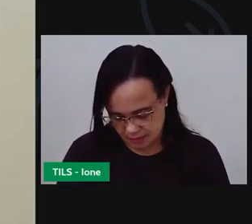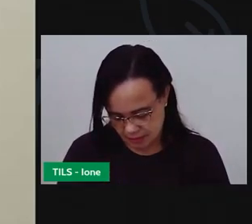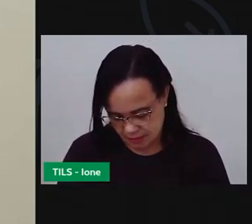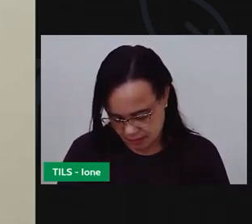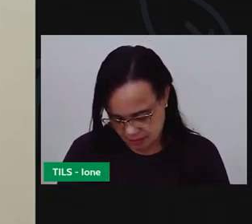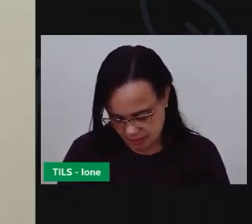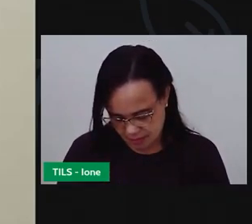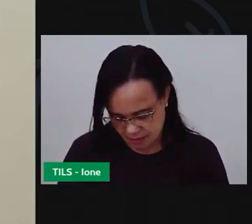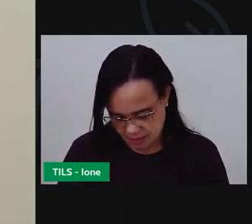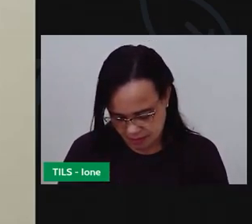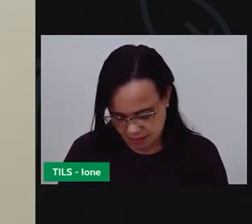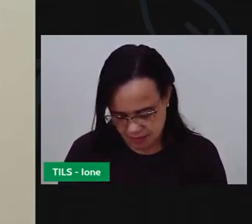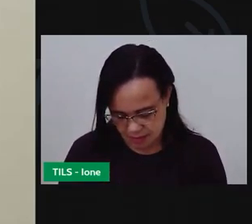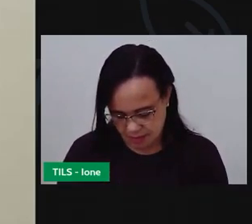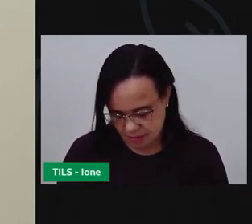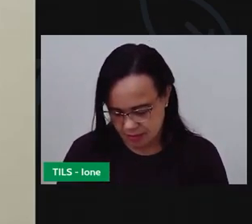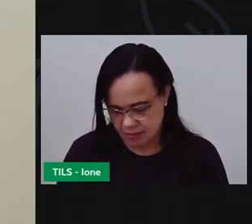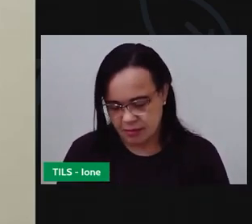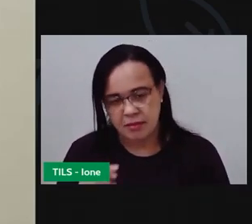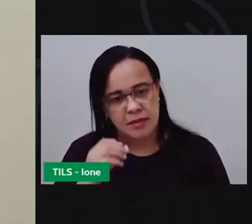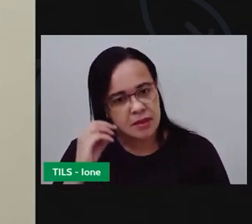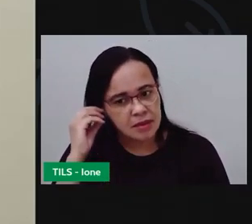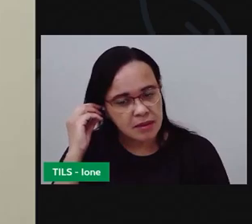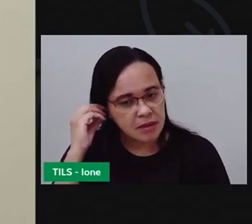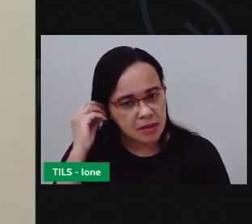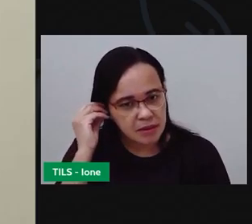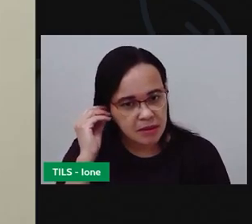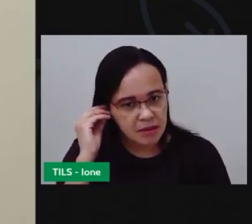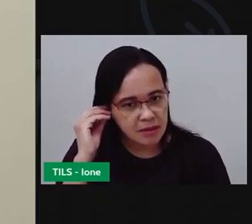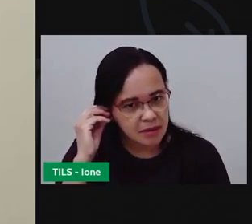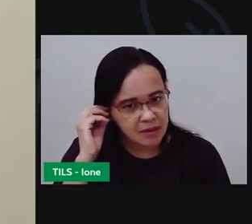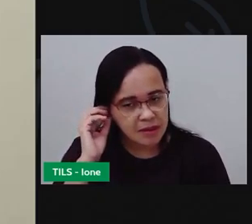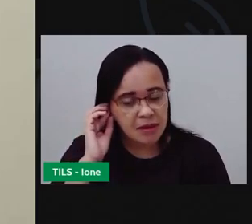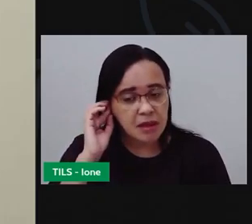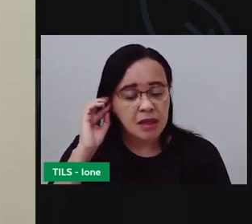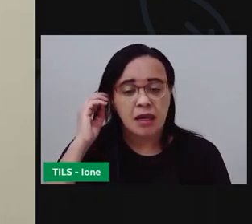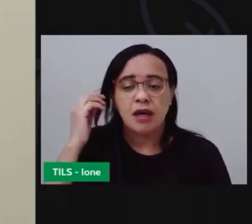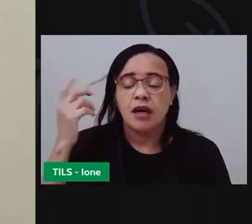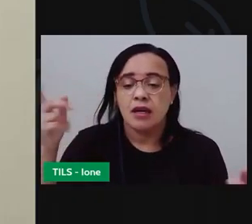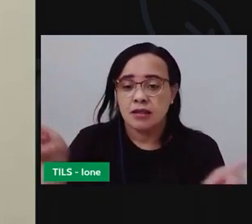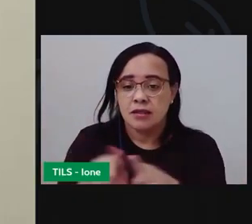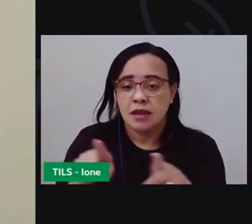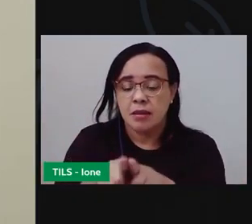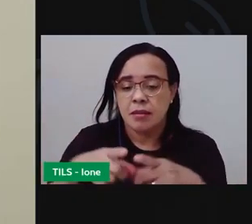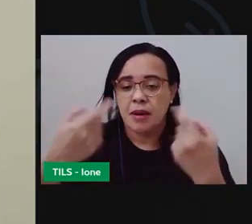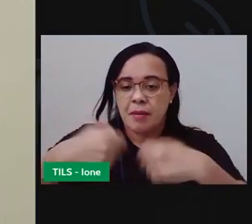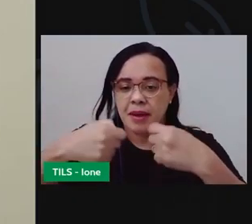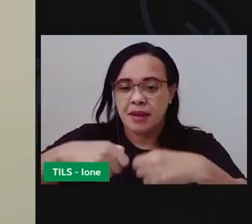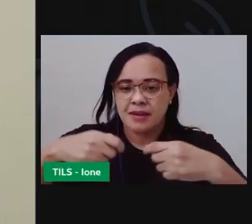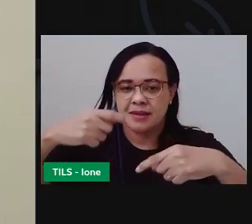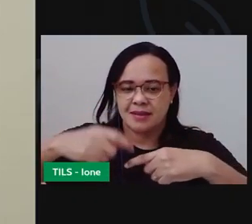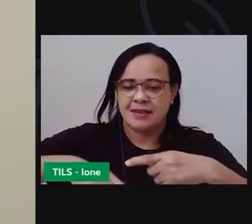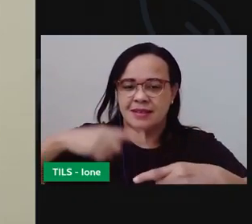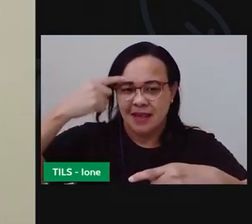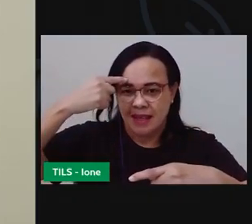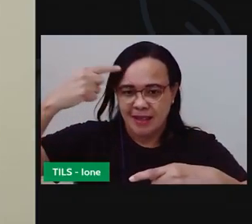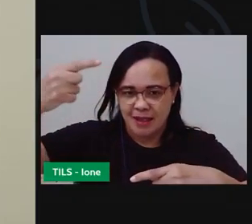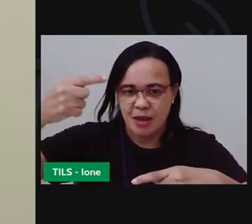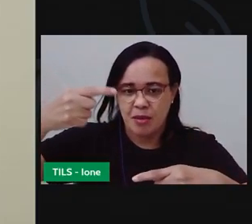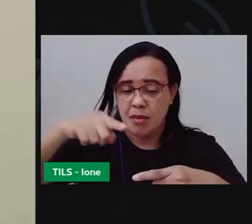A gente também vai precisar produzir algumas argolas para segurar o vai-vem. Então, eu vou utilizar